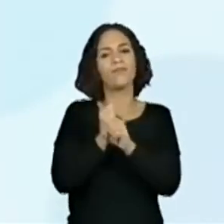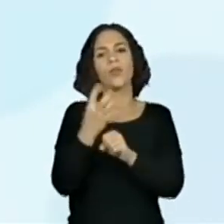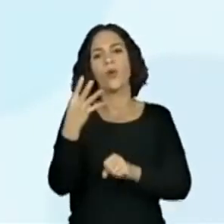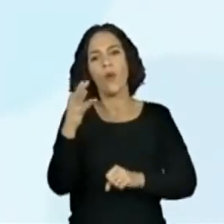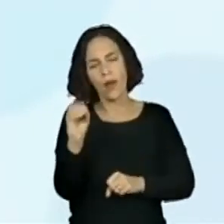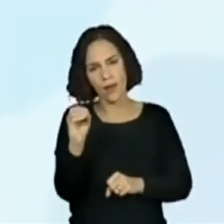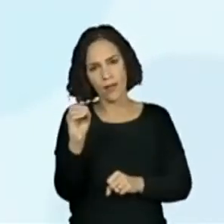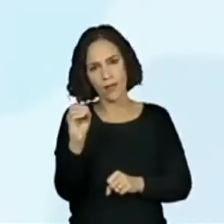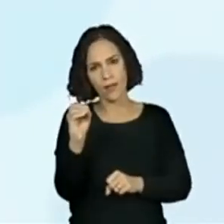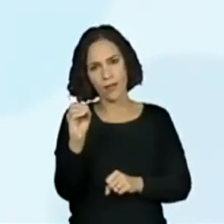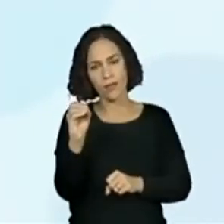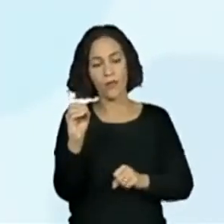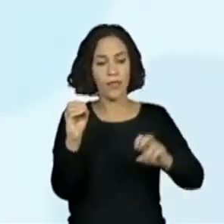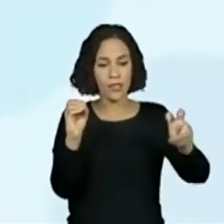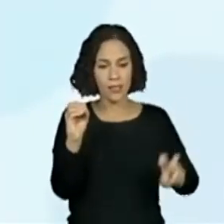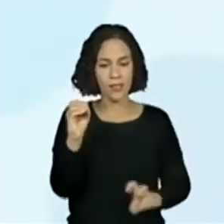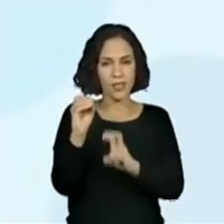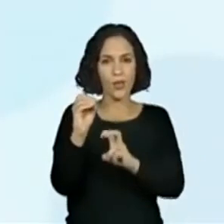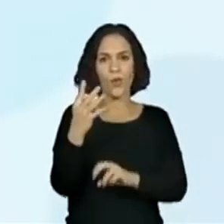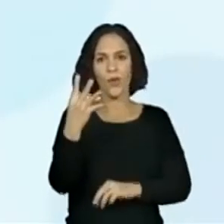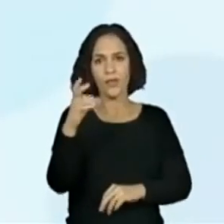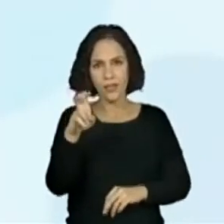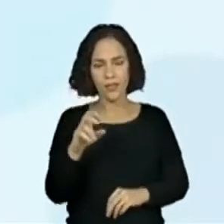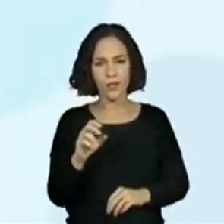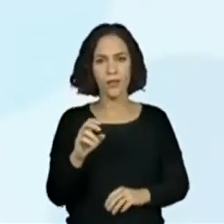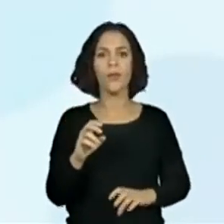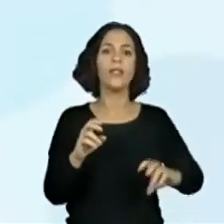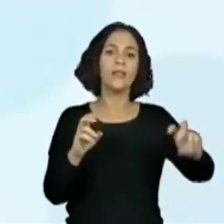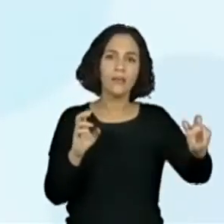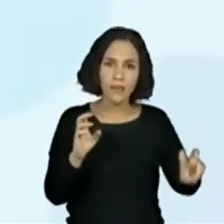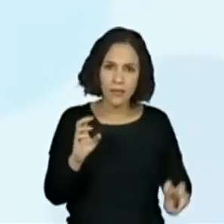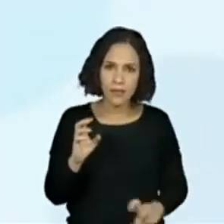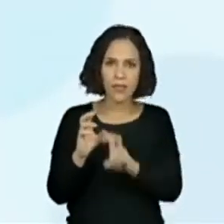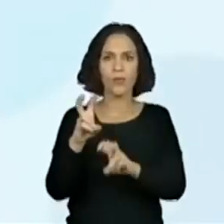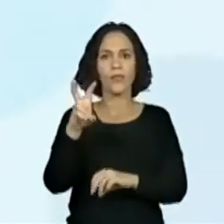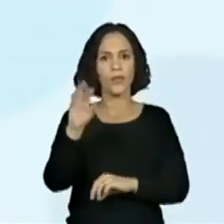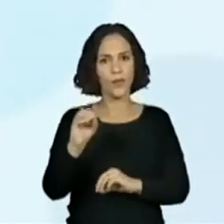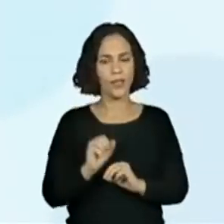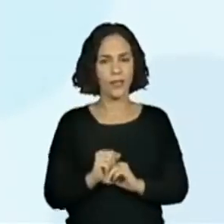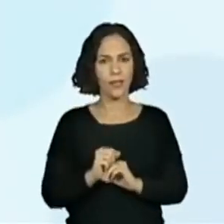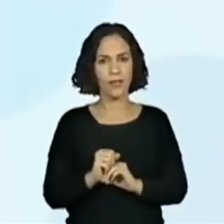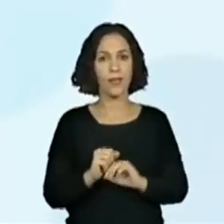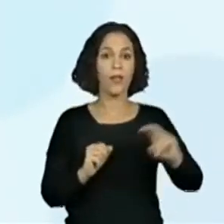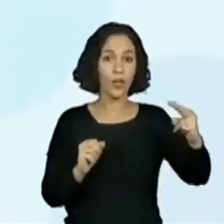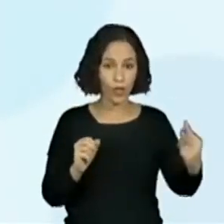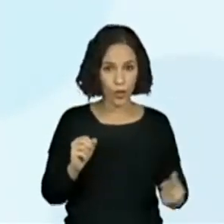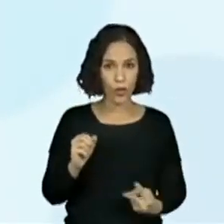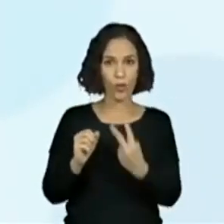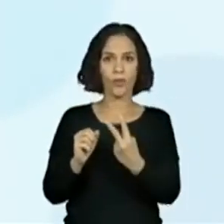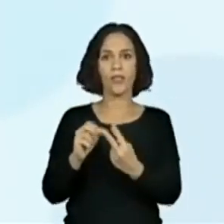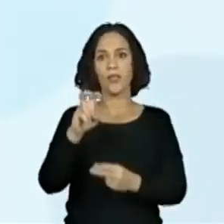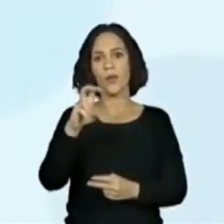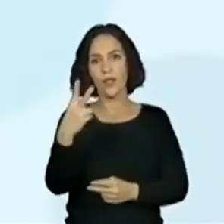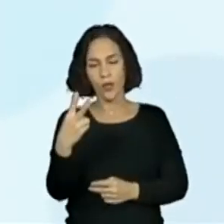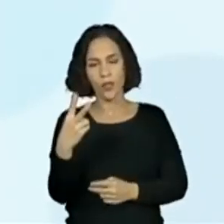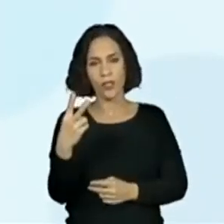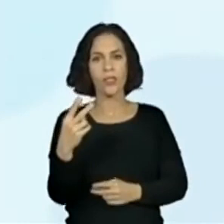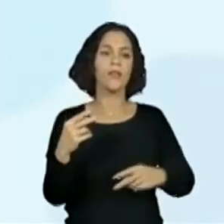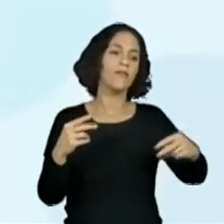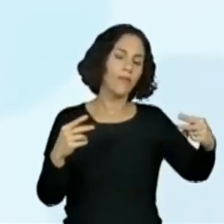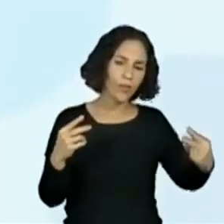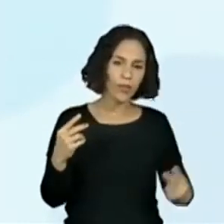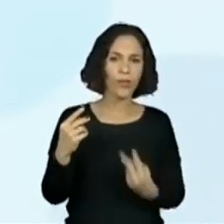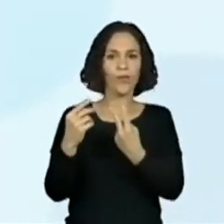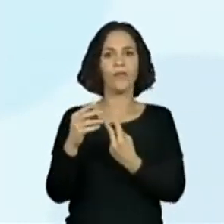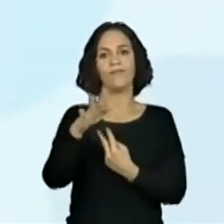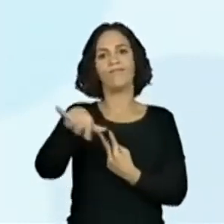5, 45, mais 5, 50, mais 2, 52,